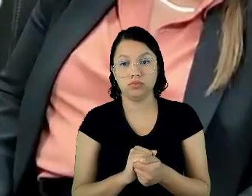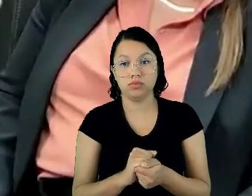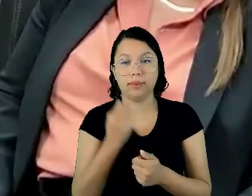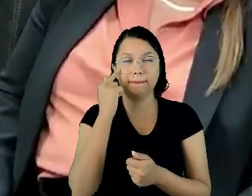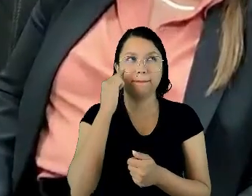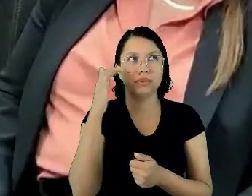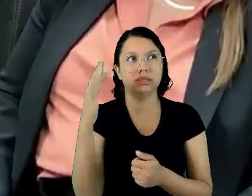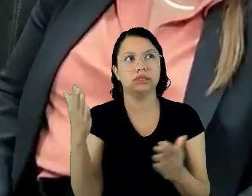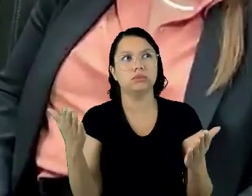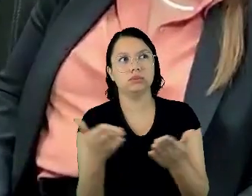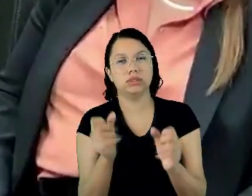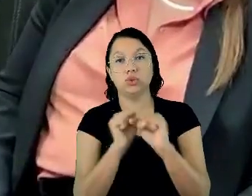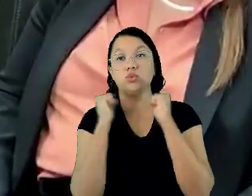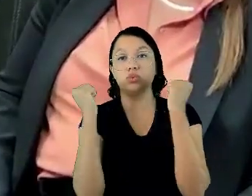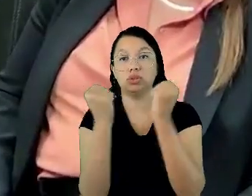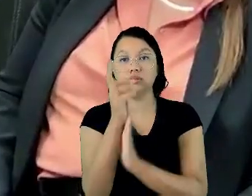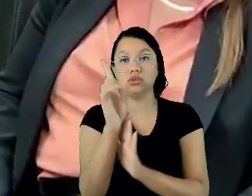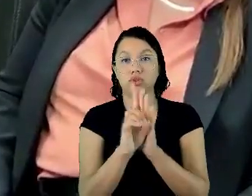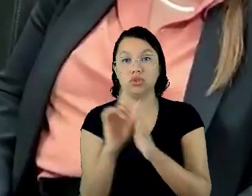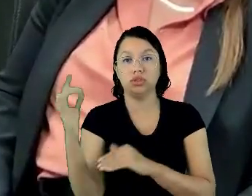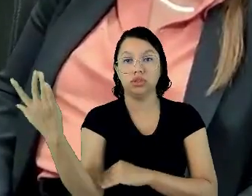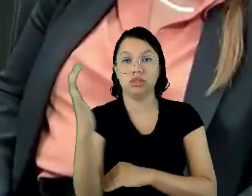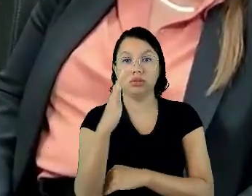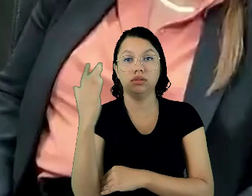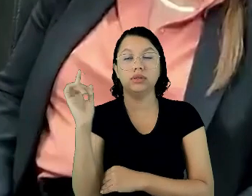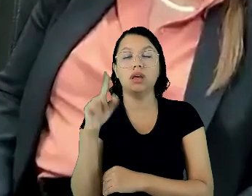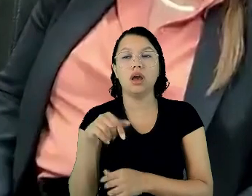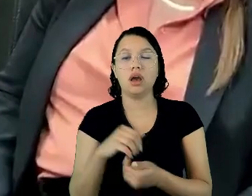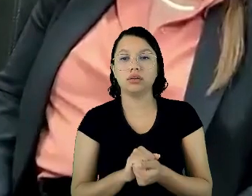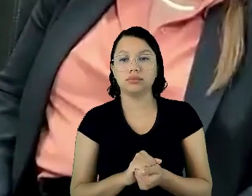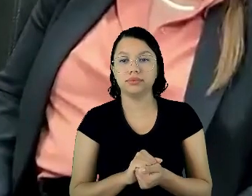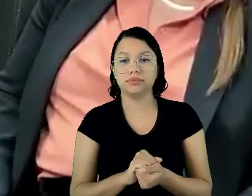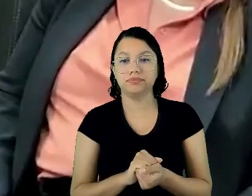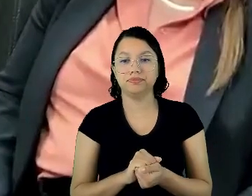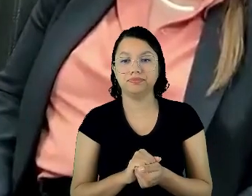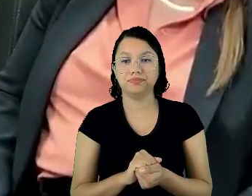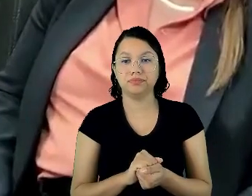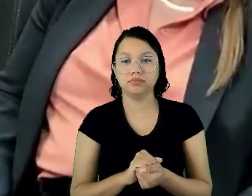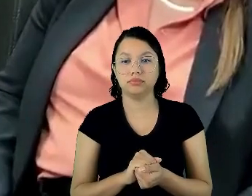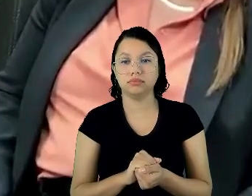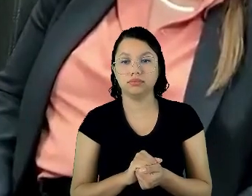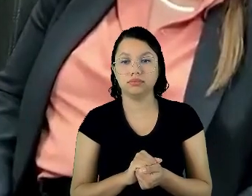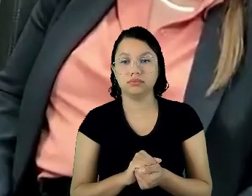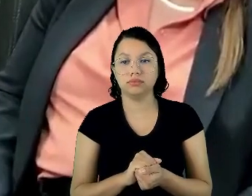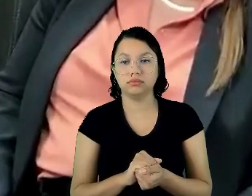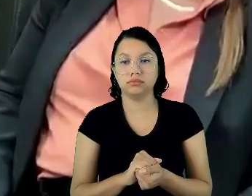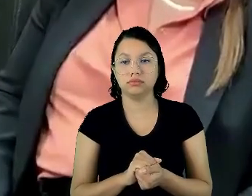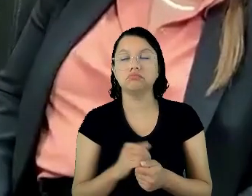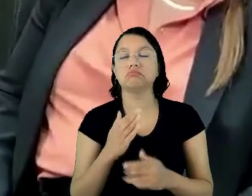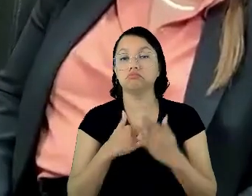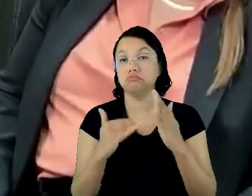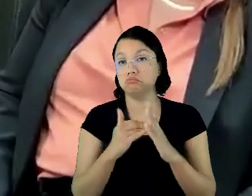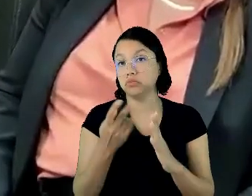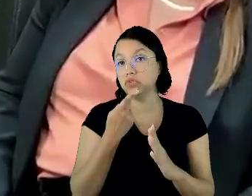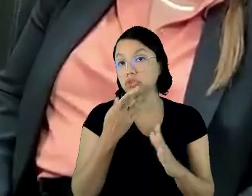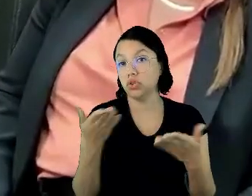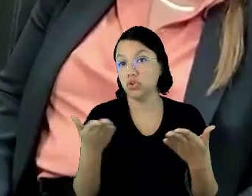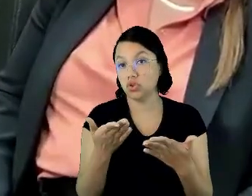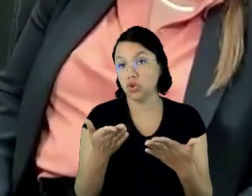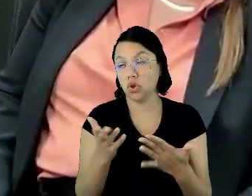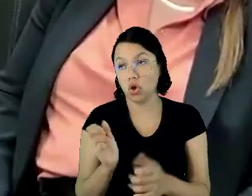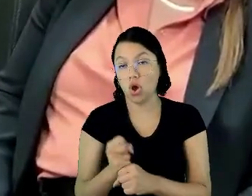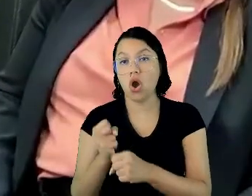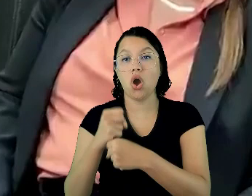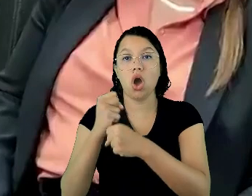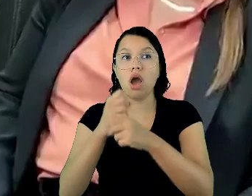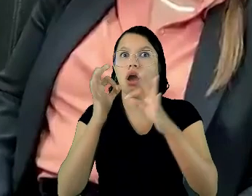ambiental, nós sabemos, tudo indica que essa obra realmente vai ser revolucionária